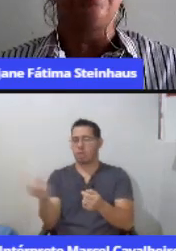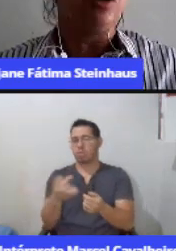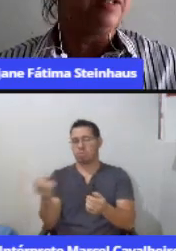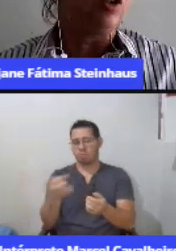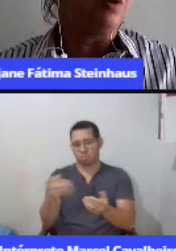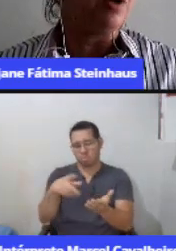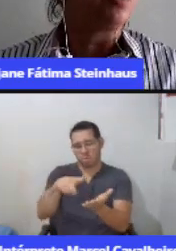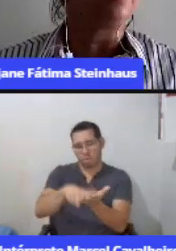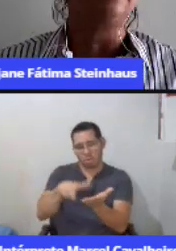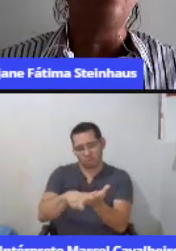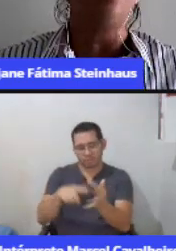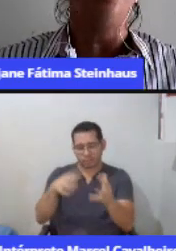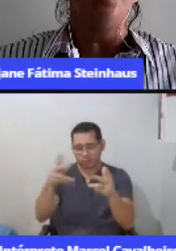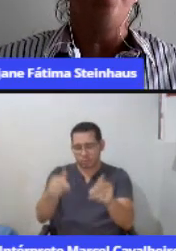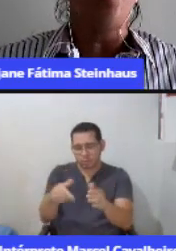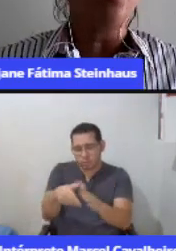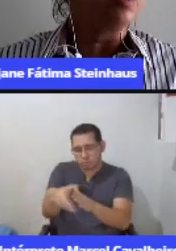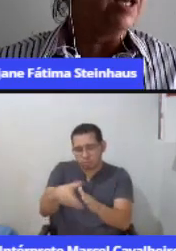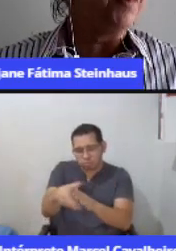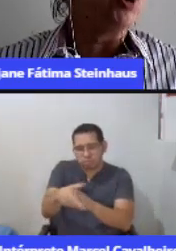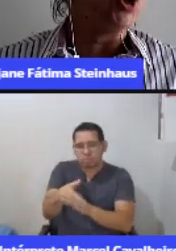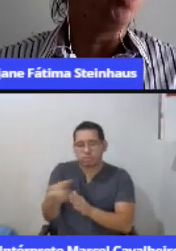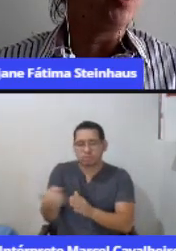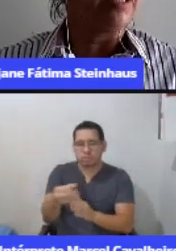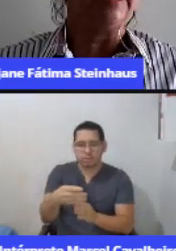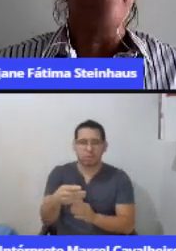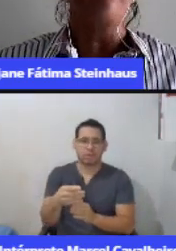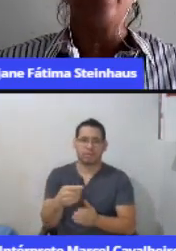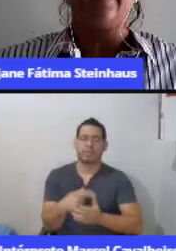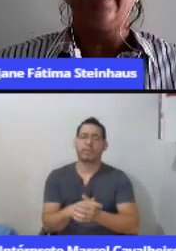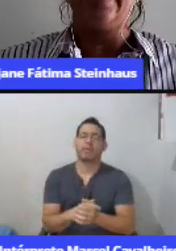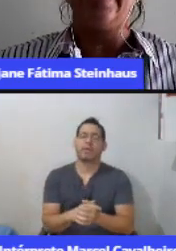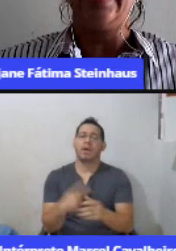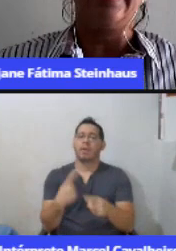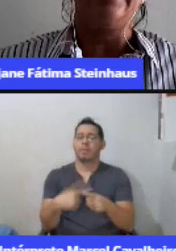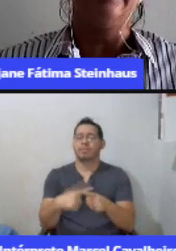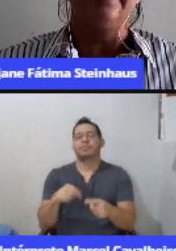todos esses direcionamentos que estão postos aí para a gente poder